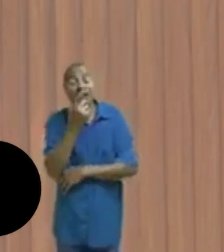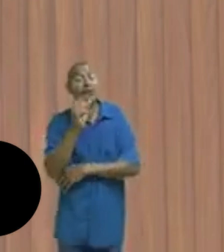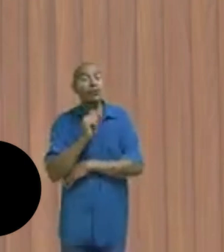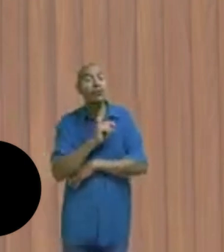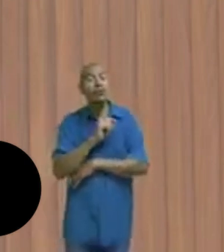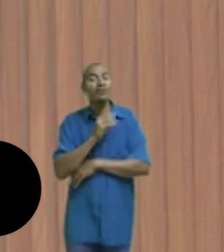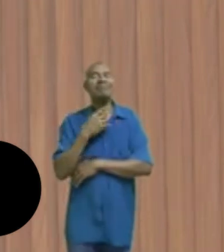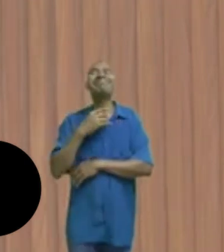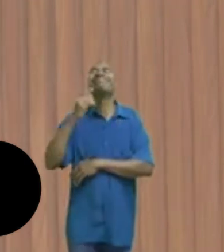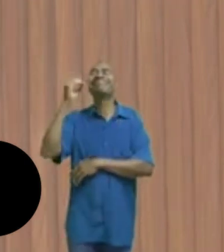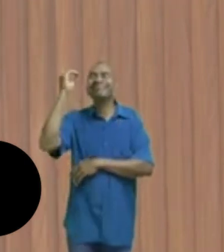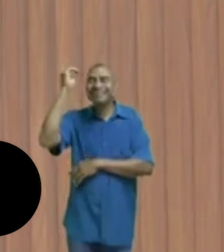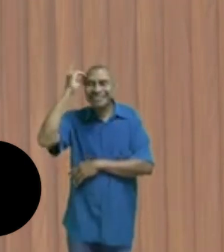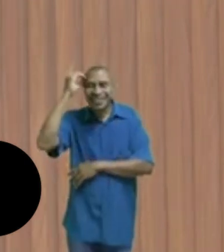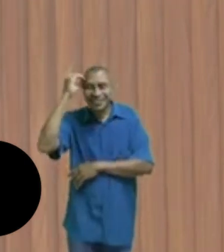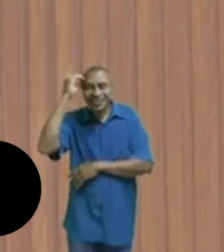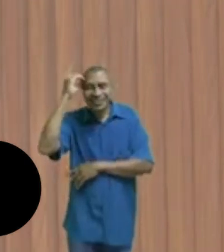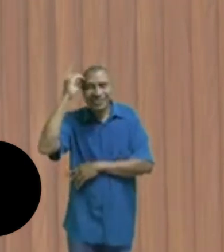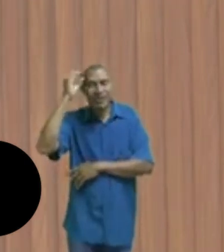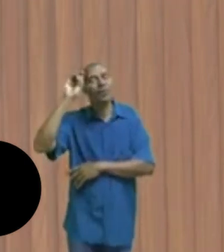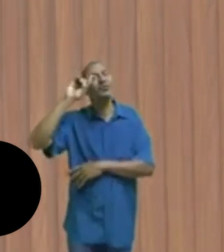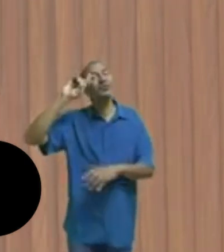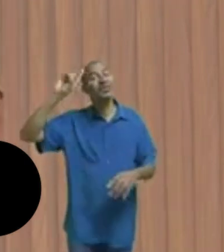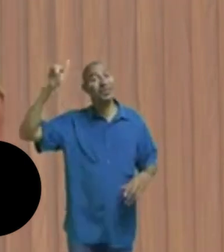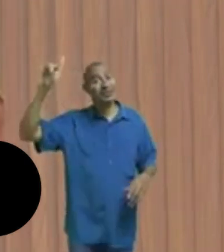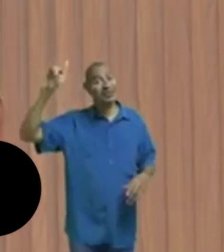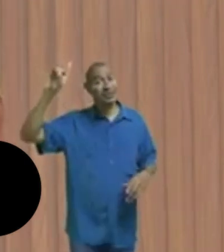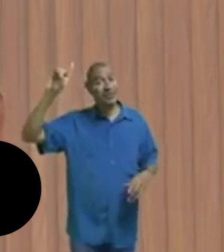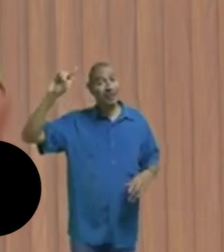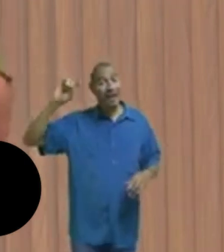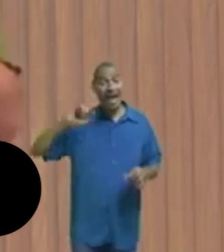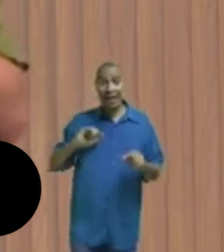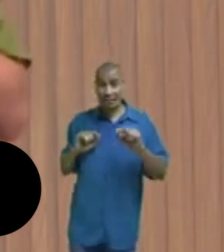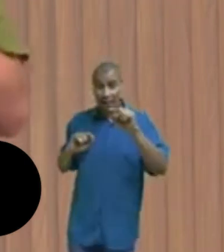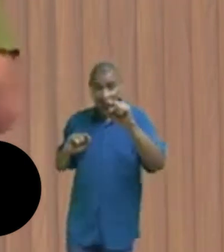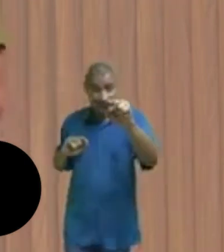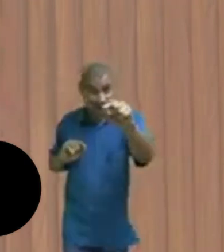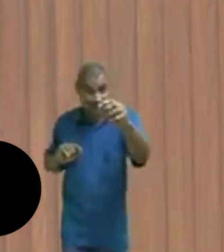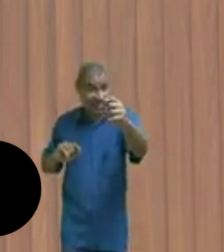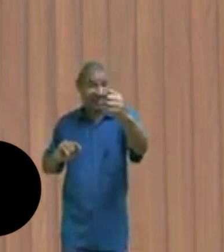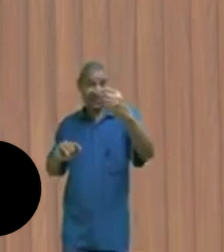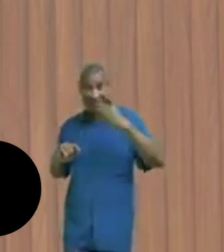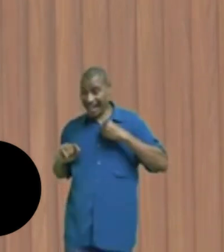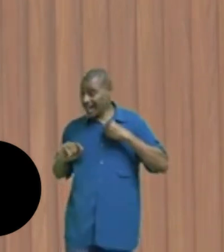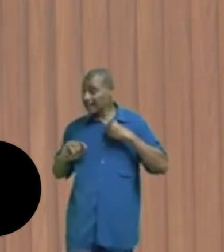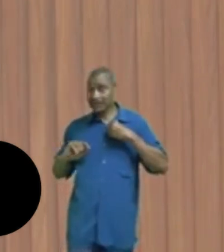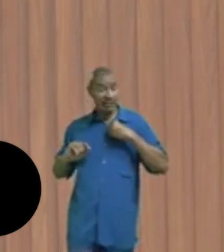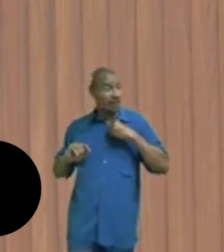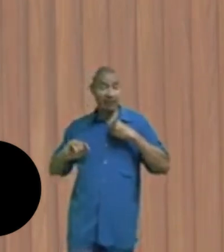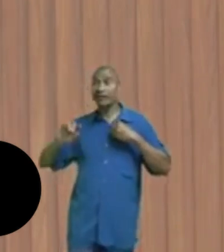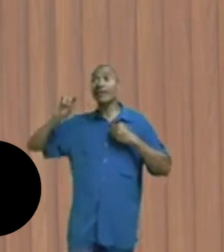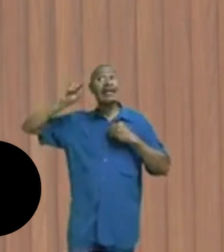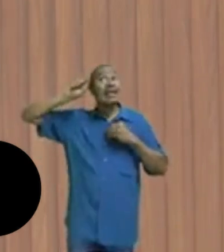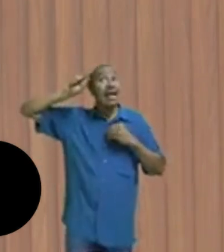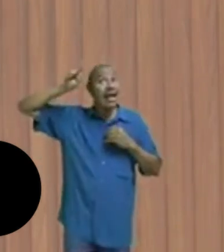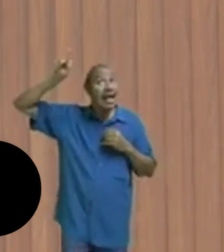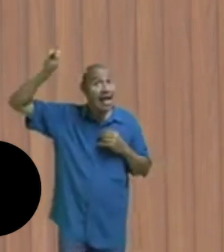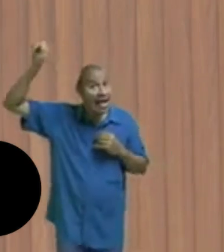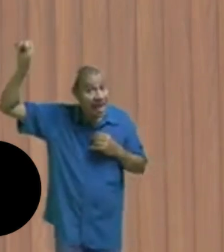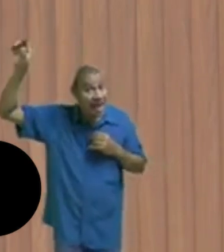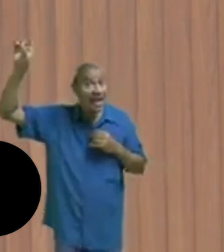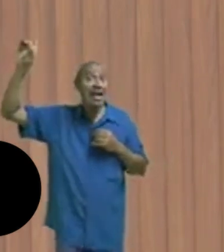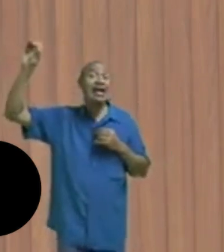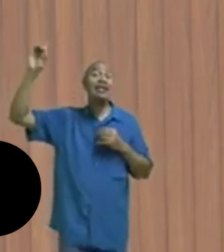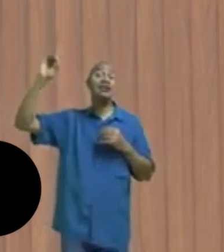É dom de Deus. E não vem de vós, para que entre nós ninguém se glorie.